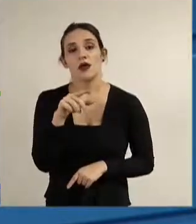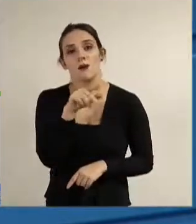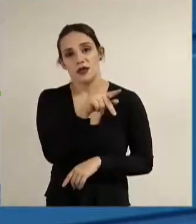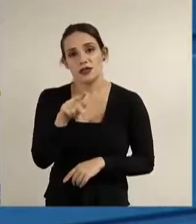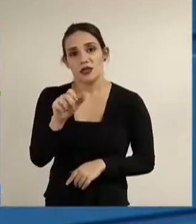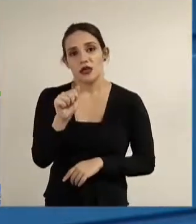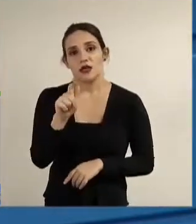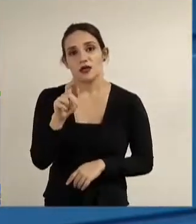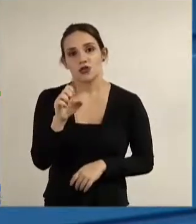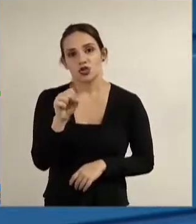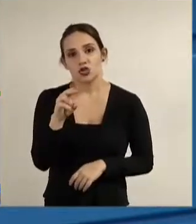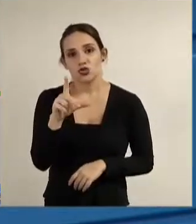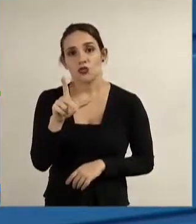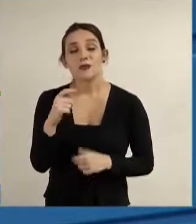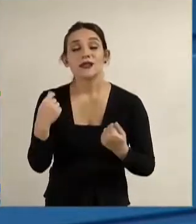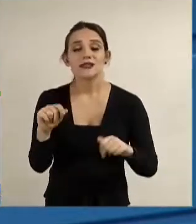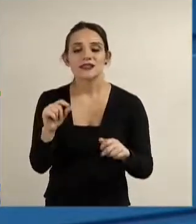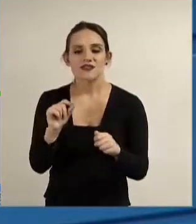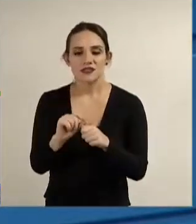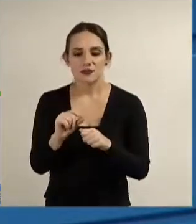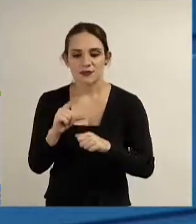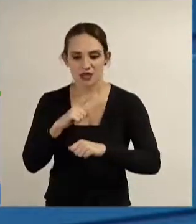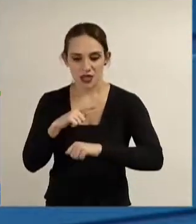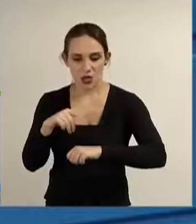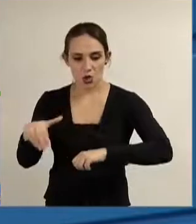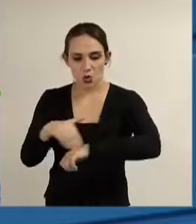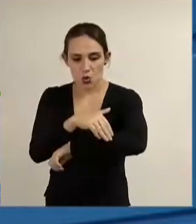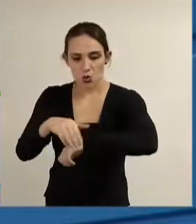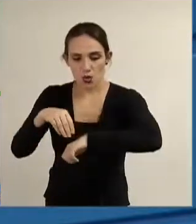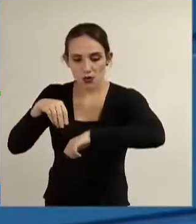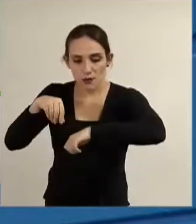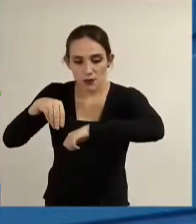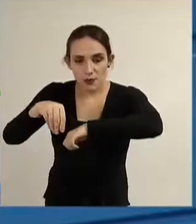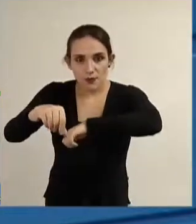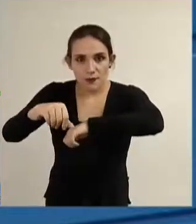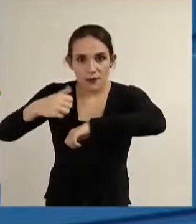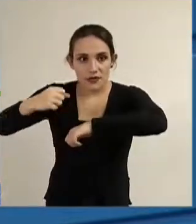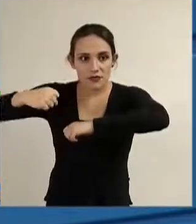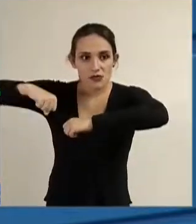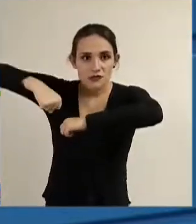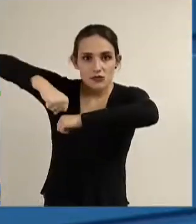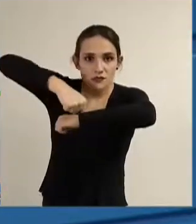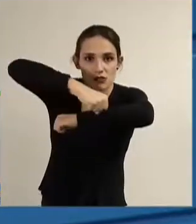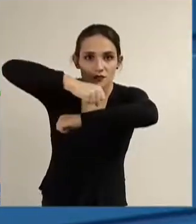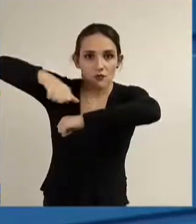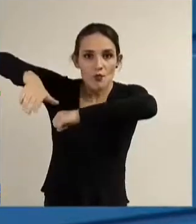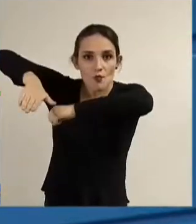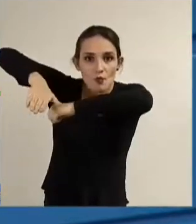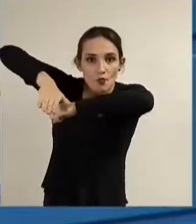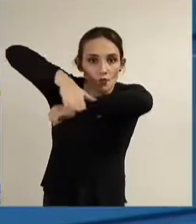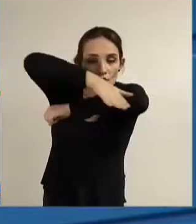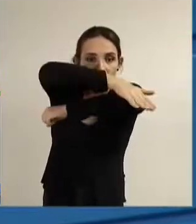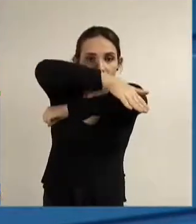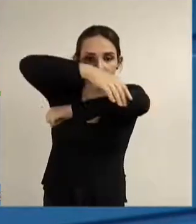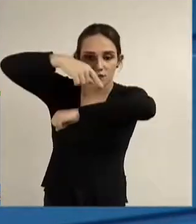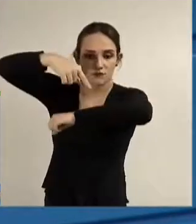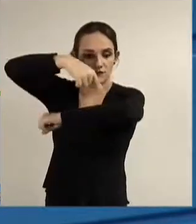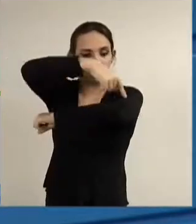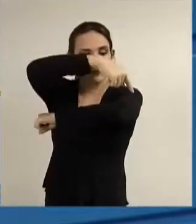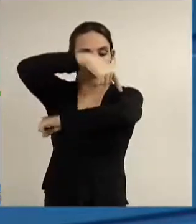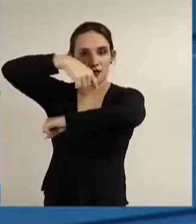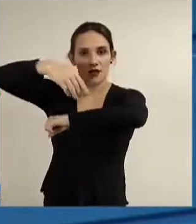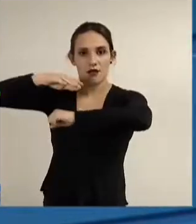solicitando obras de patrulhamento e cascalhamento no trecho entre a Vila Popular e o macroanel viário,